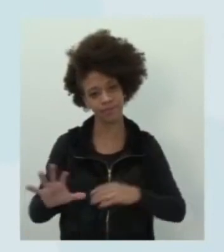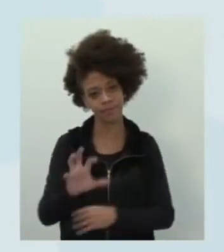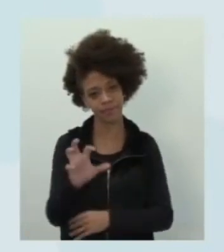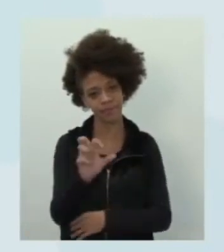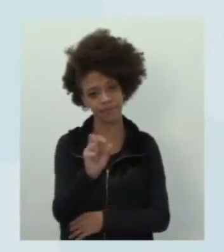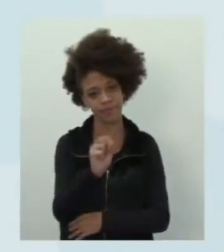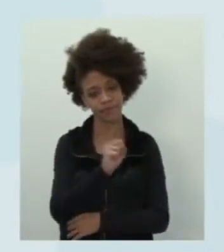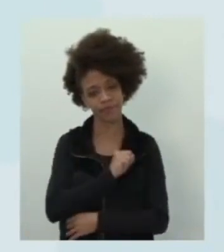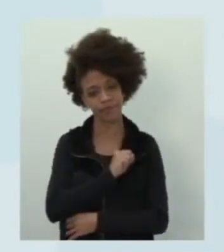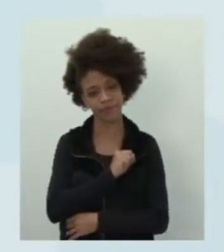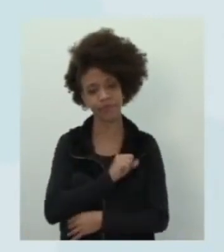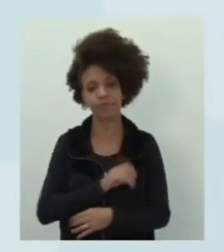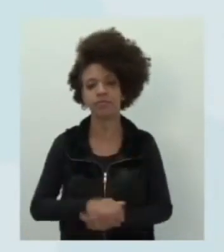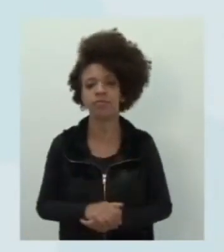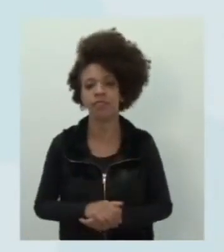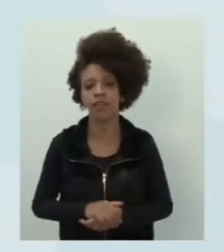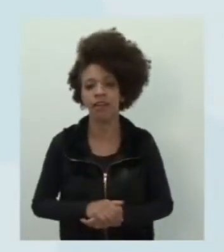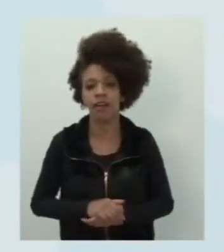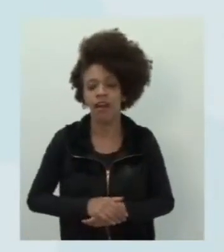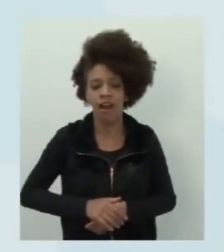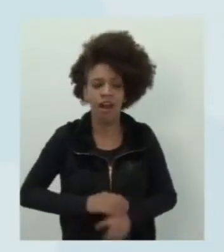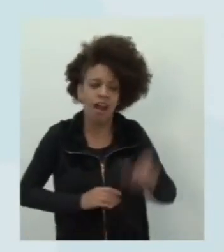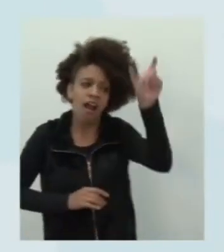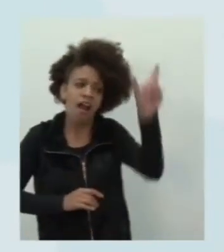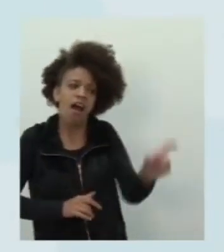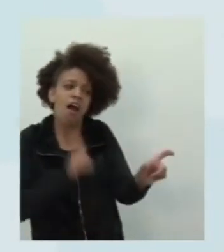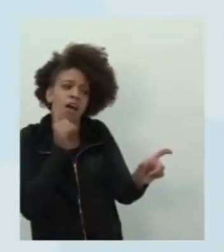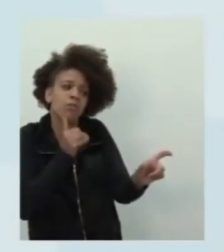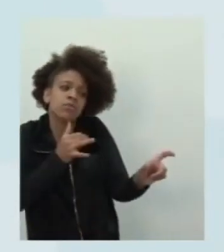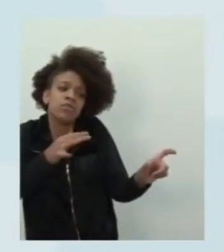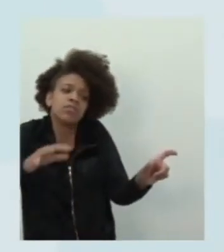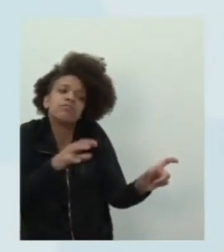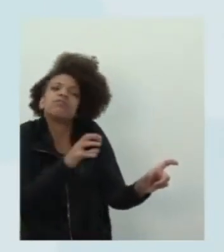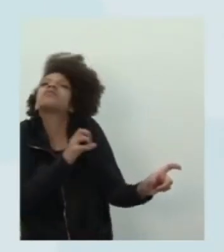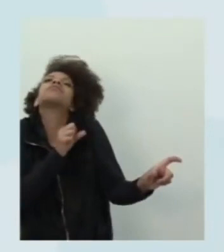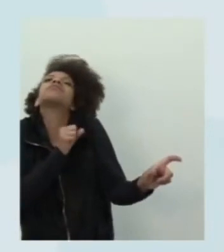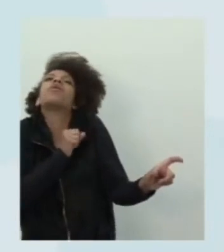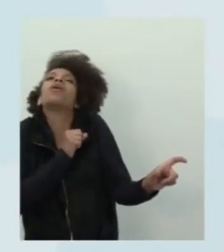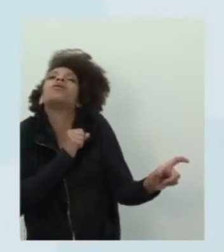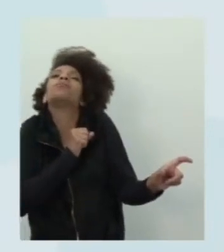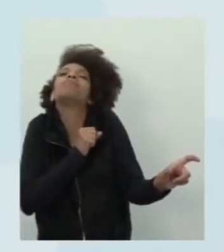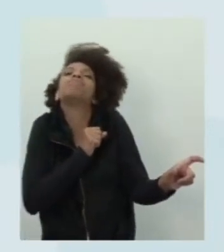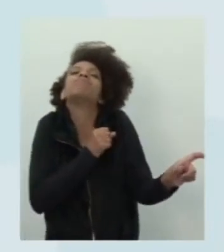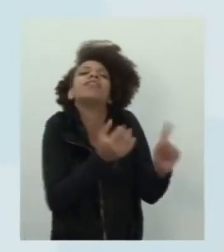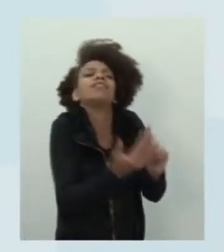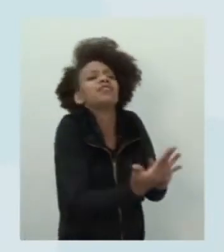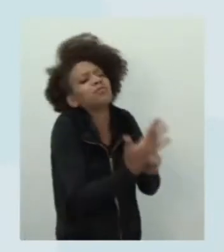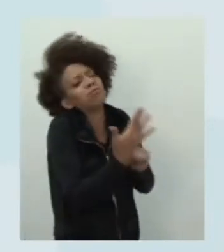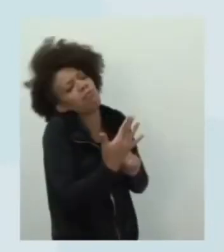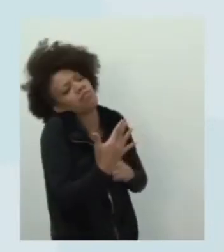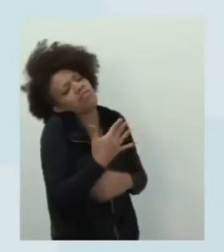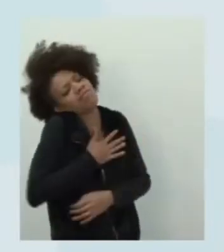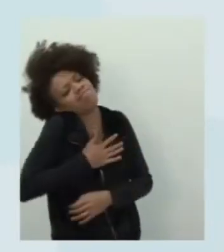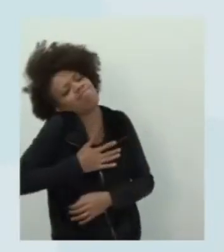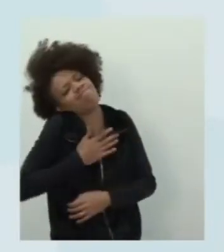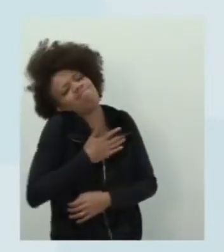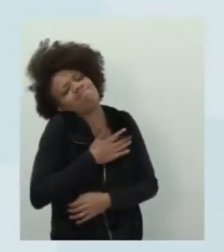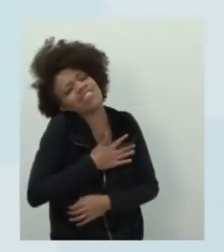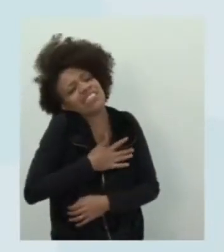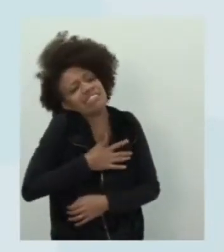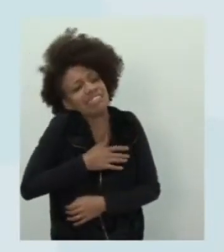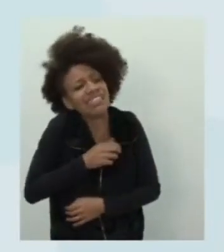Bonaval. A dona que eu amo e tenho por senhor, amostra-me a Deus, se vós em prazer for. Se